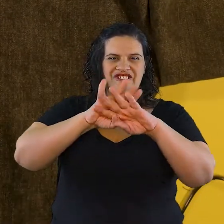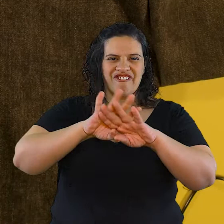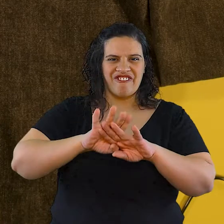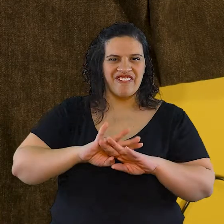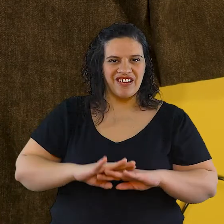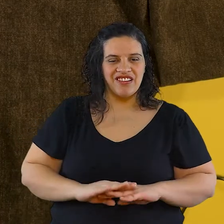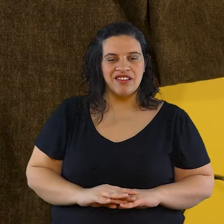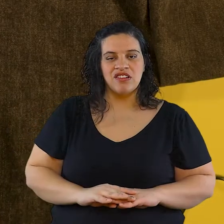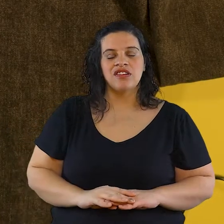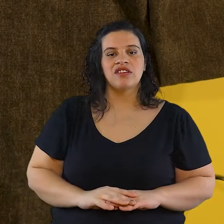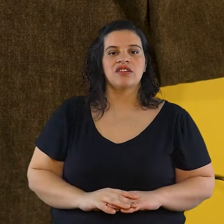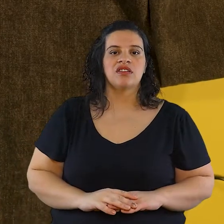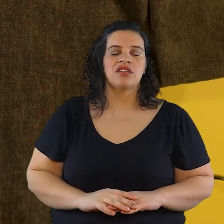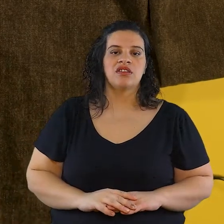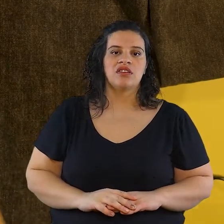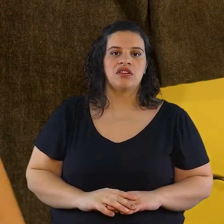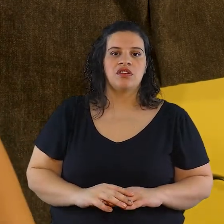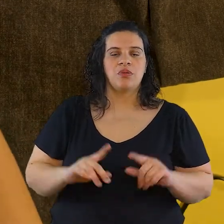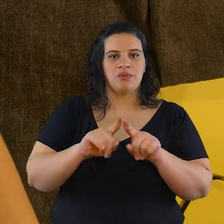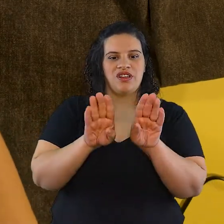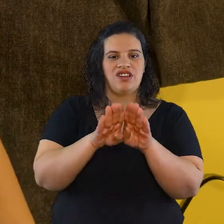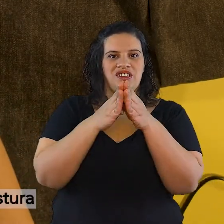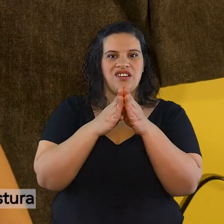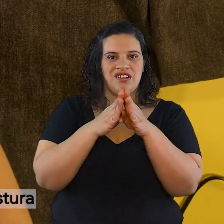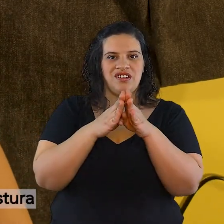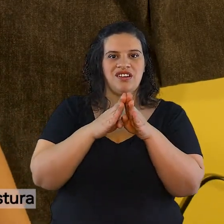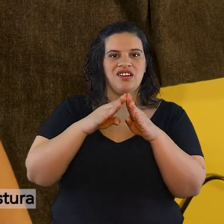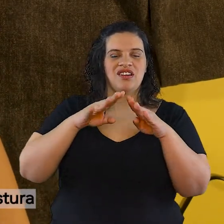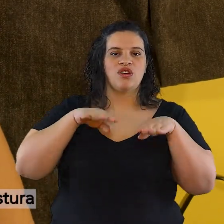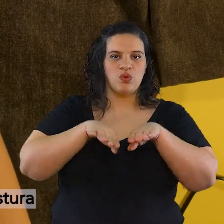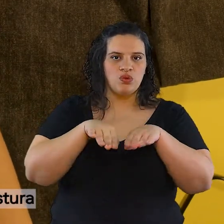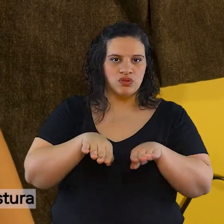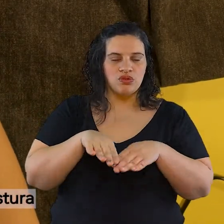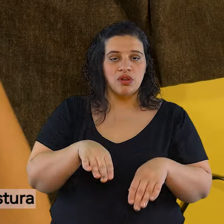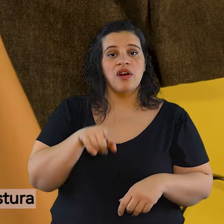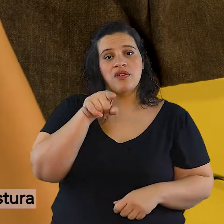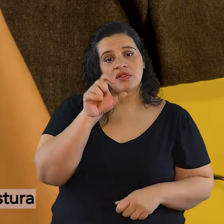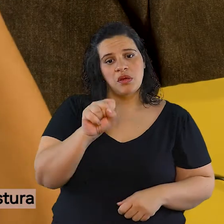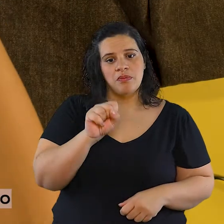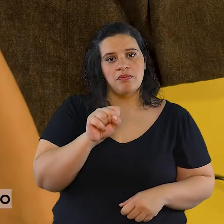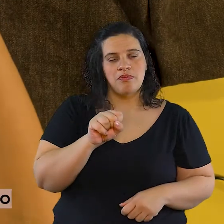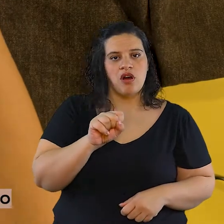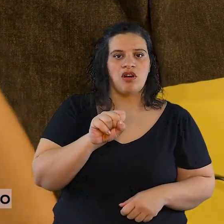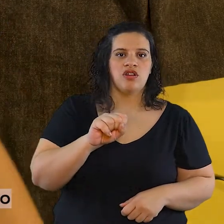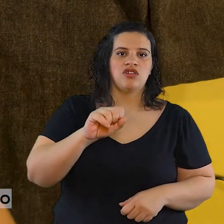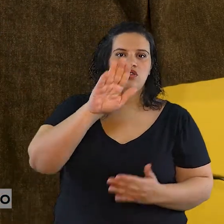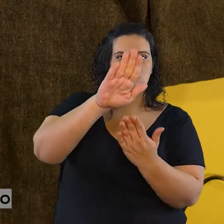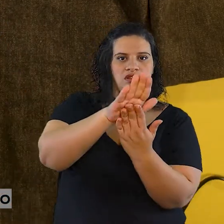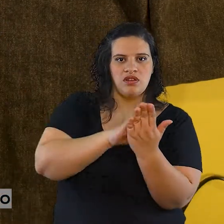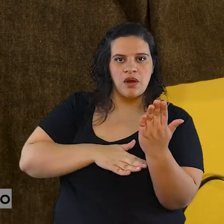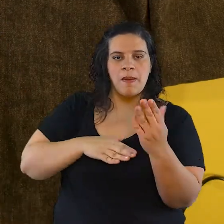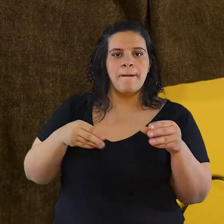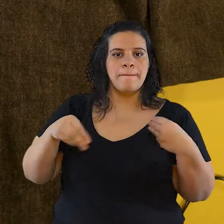parte do avesso é a junção de duas calças, mas tinha essa costura. Então você pode até